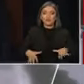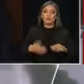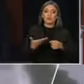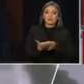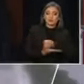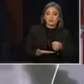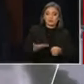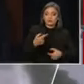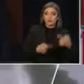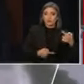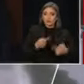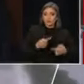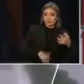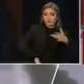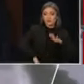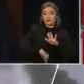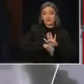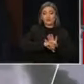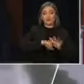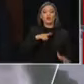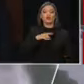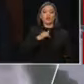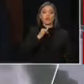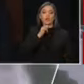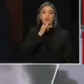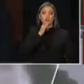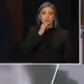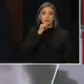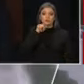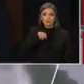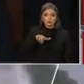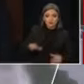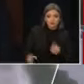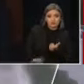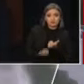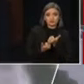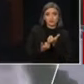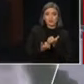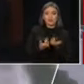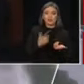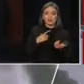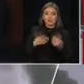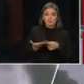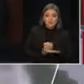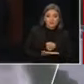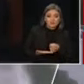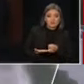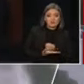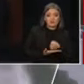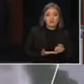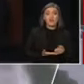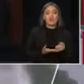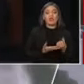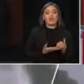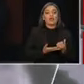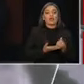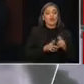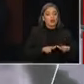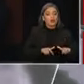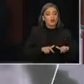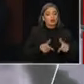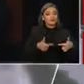criminal. Um deles é o da subsidiariedade. De acordo com esse princípio, um delito só pode ser considerado se